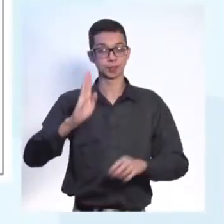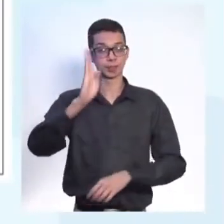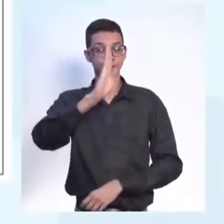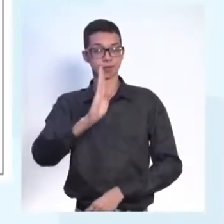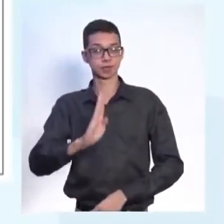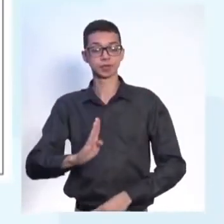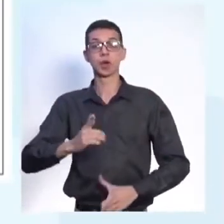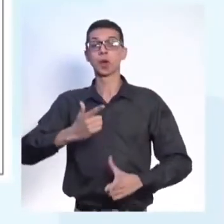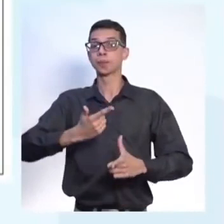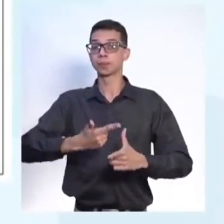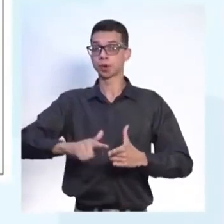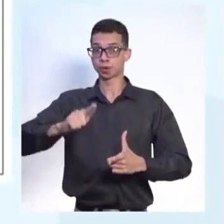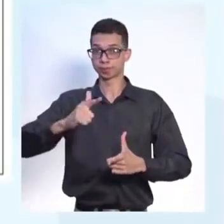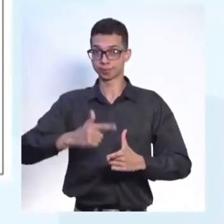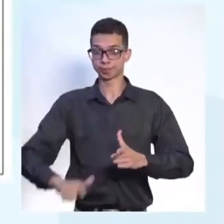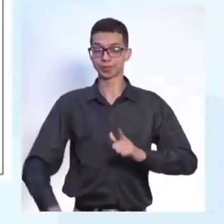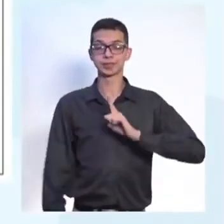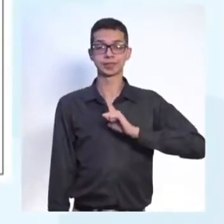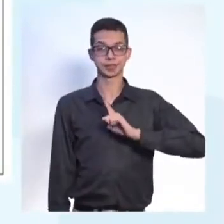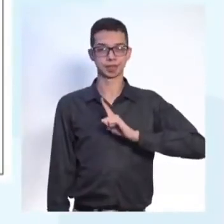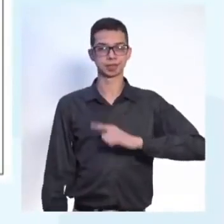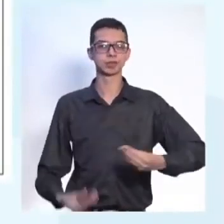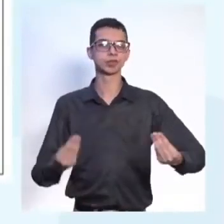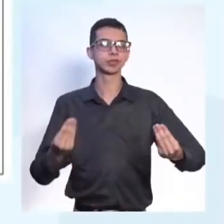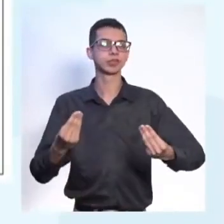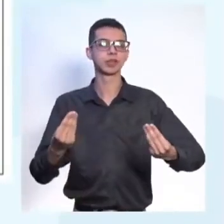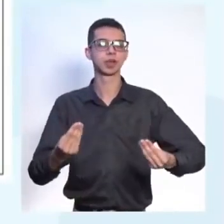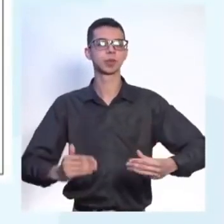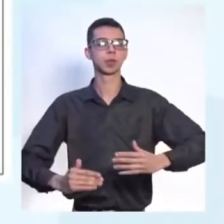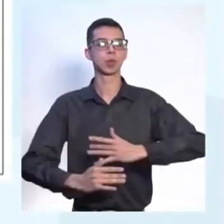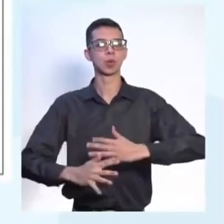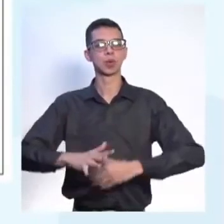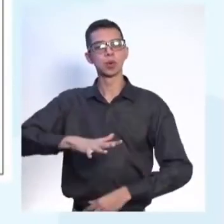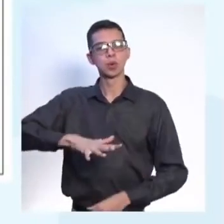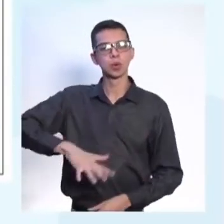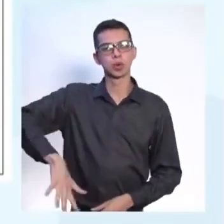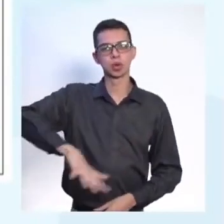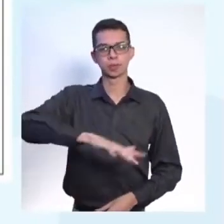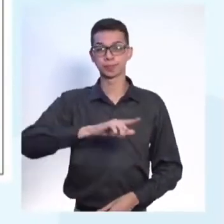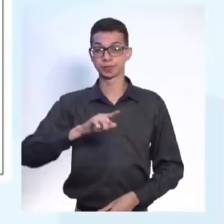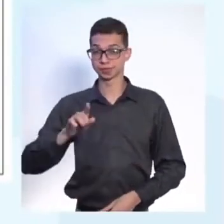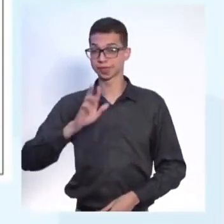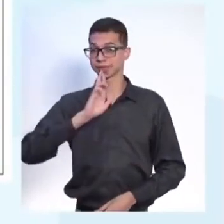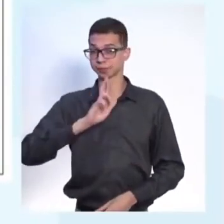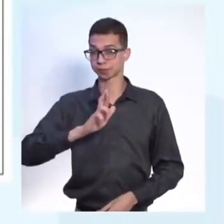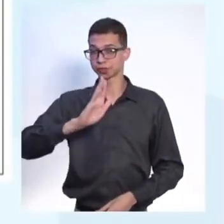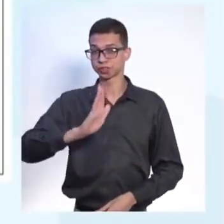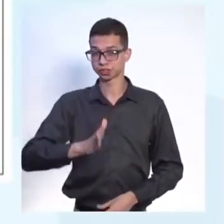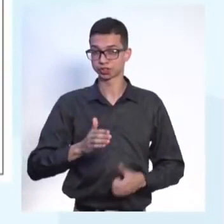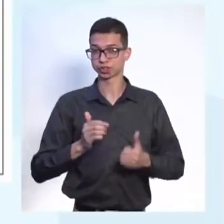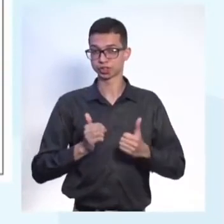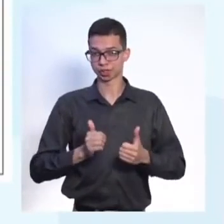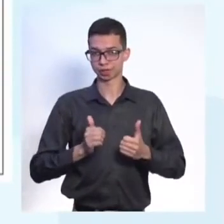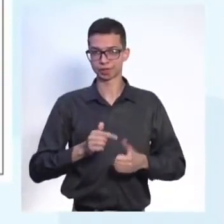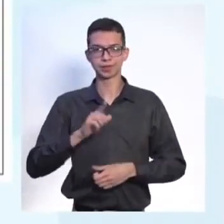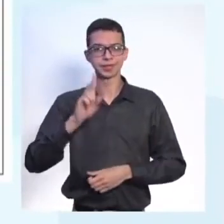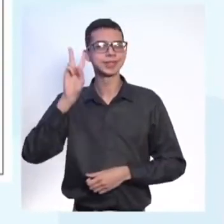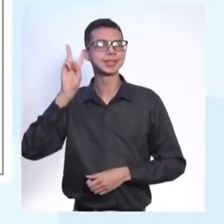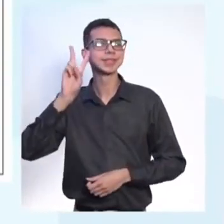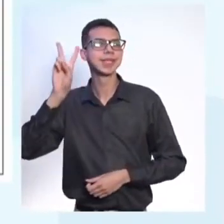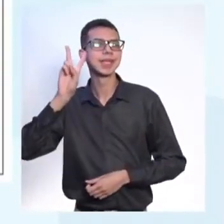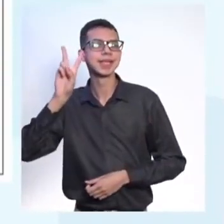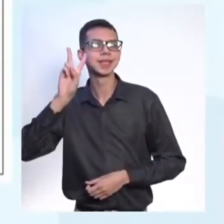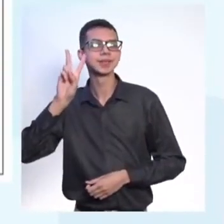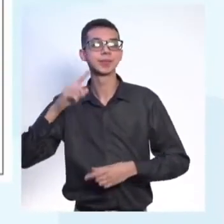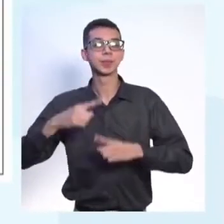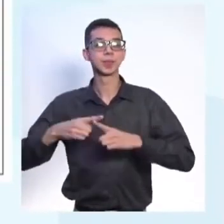relacionados ao processo de urbanização. Foi isso que vocês responderam lá na questão